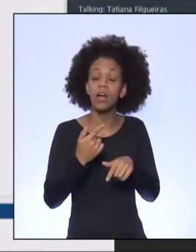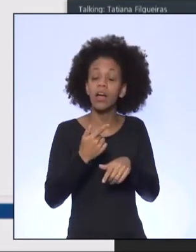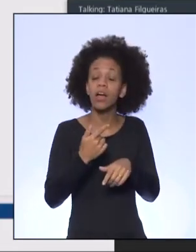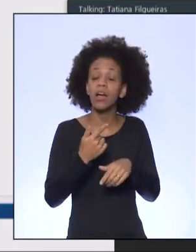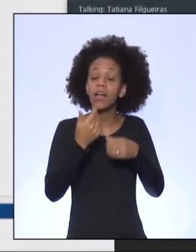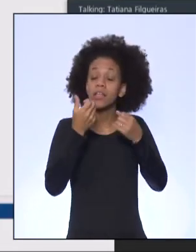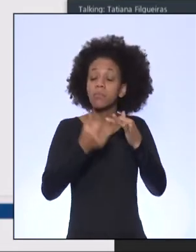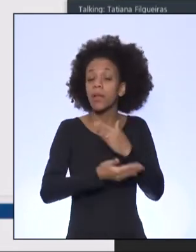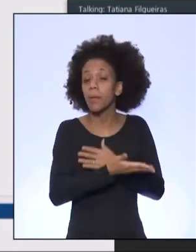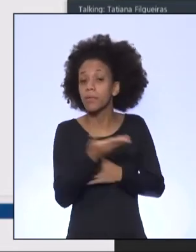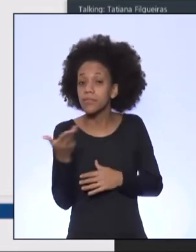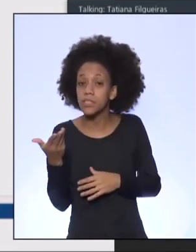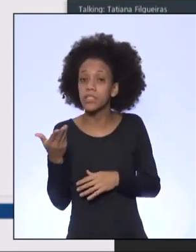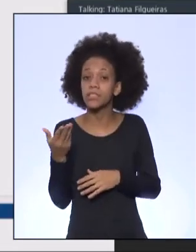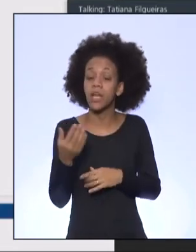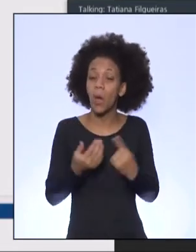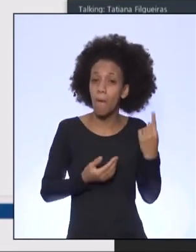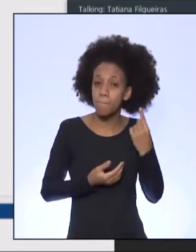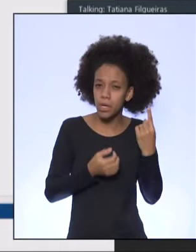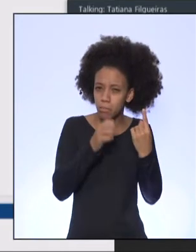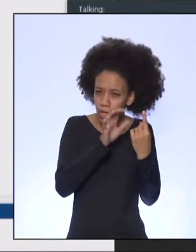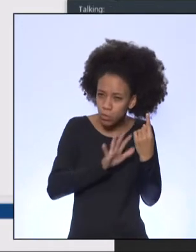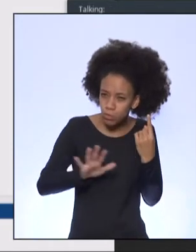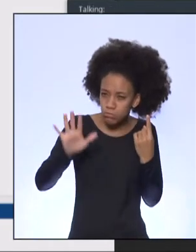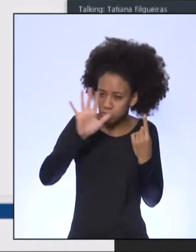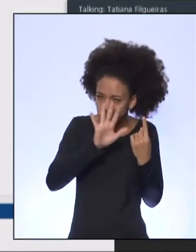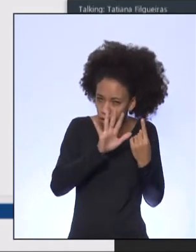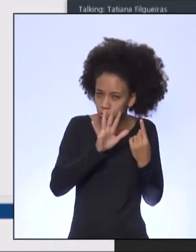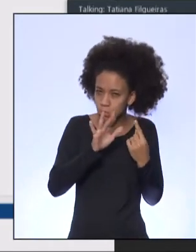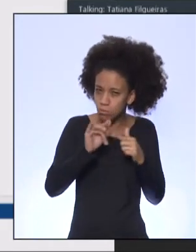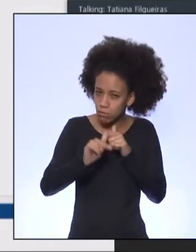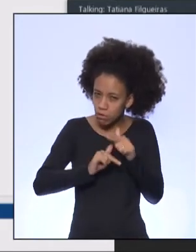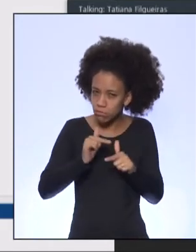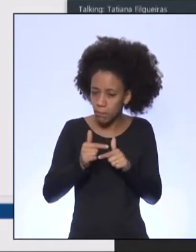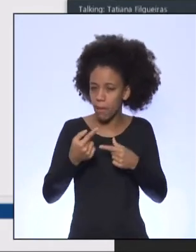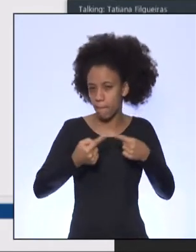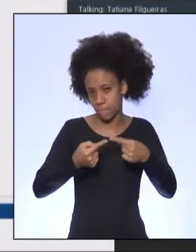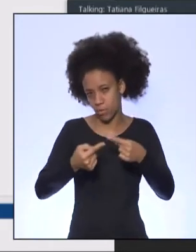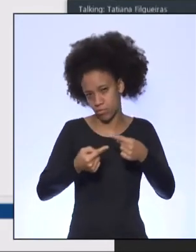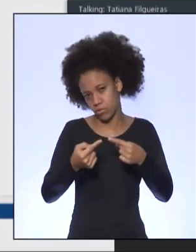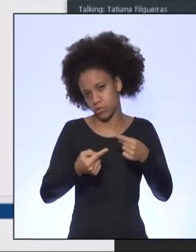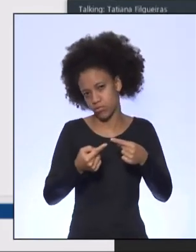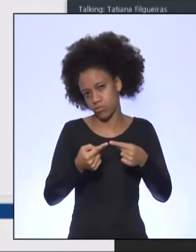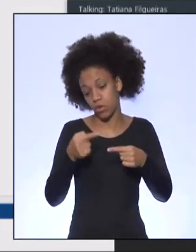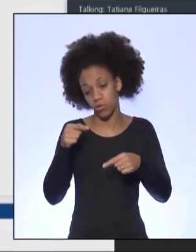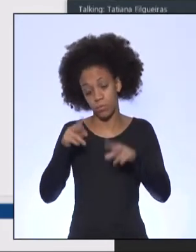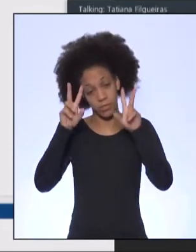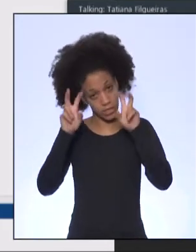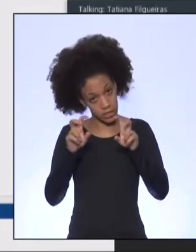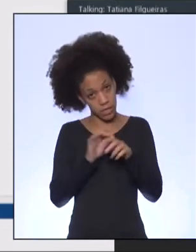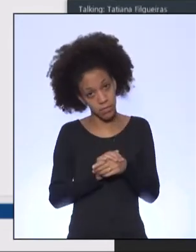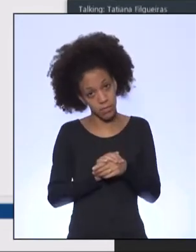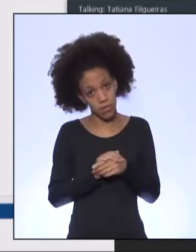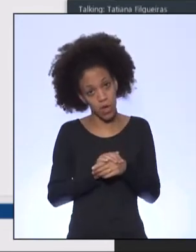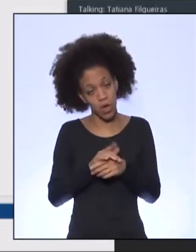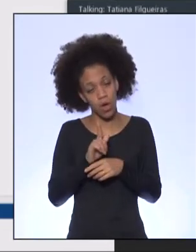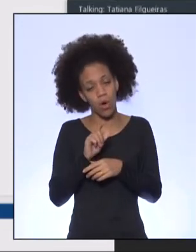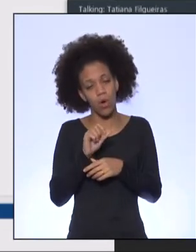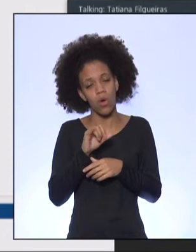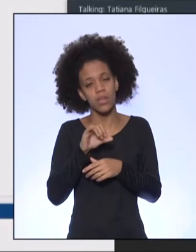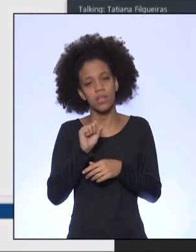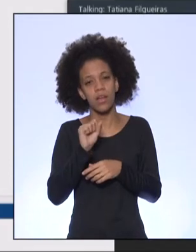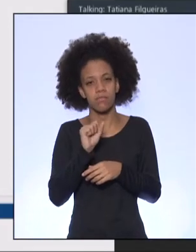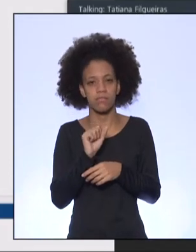o primeiro estado que começou a fazer um trabalho de política sobre esse assunto foi Goiás, quando